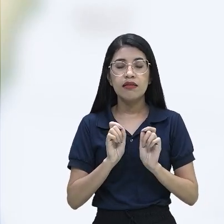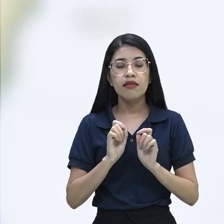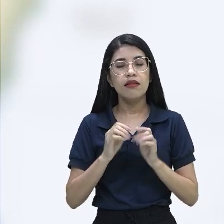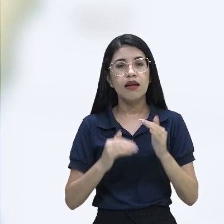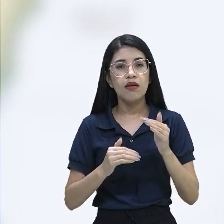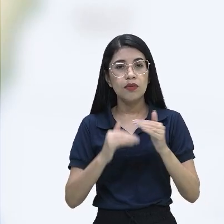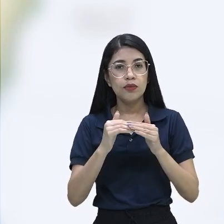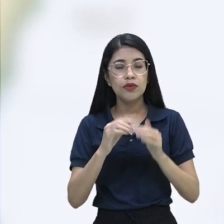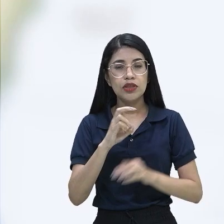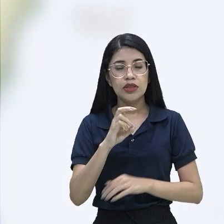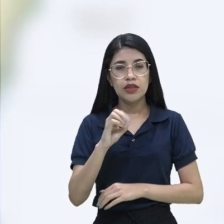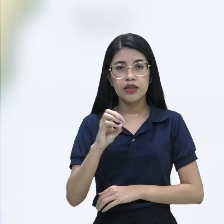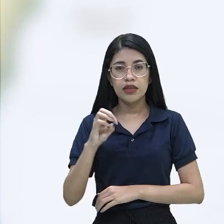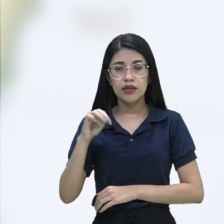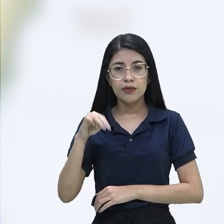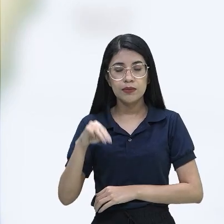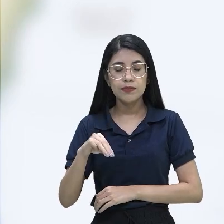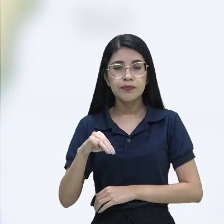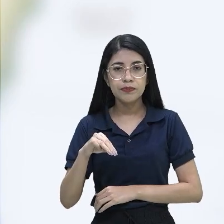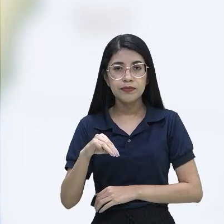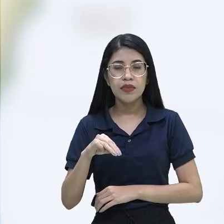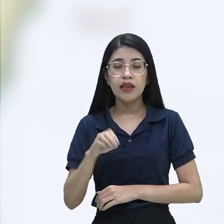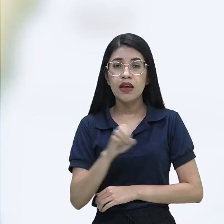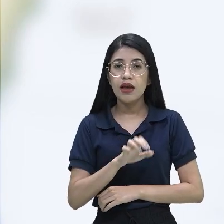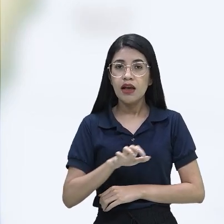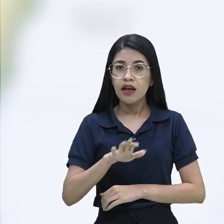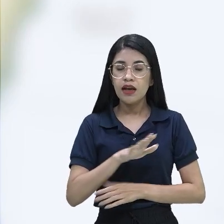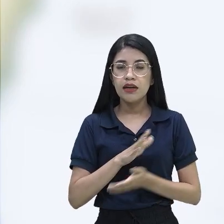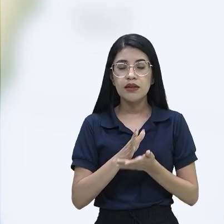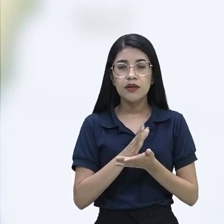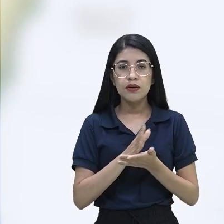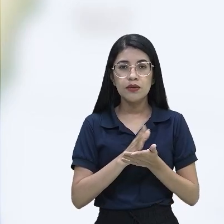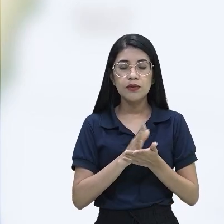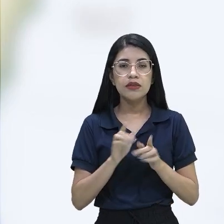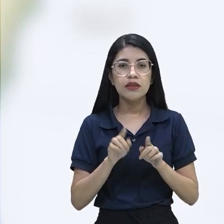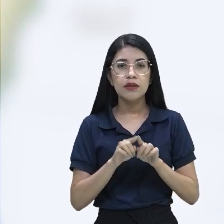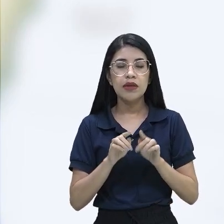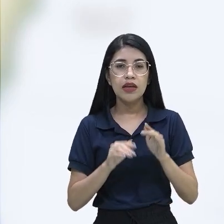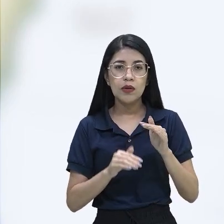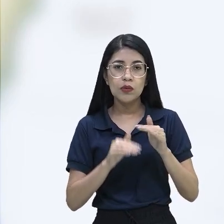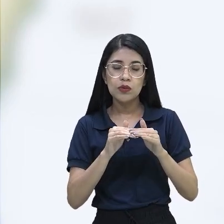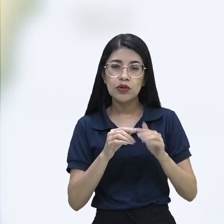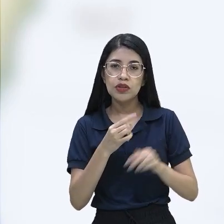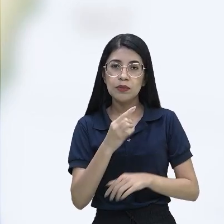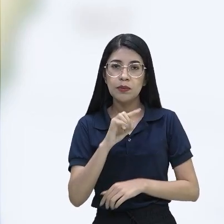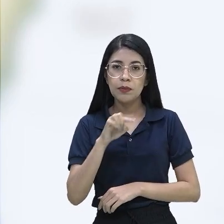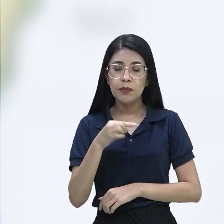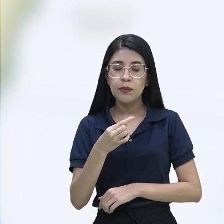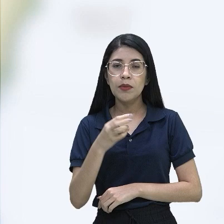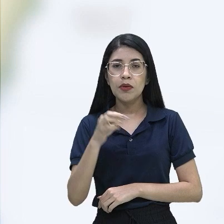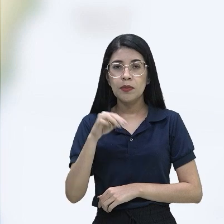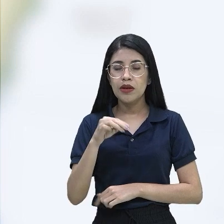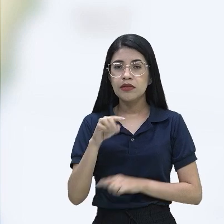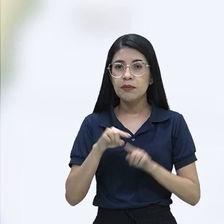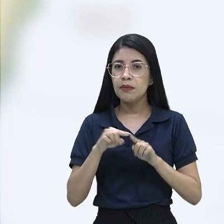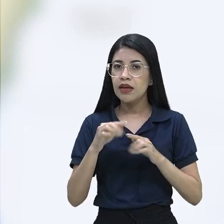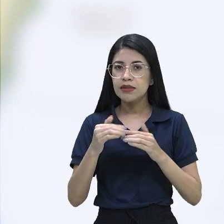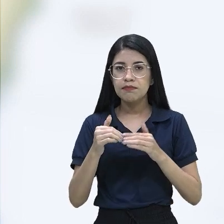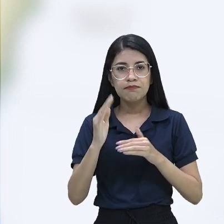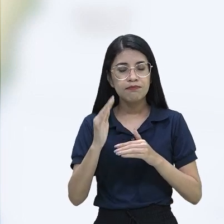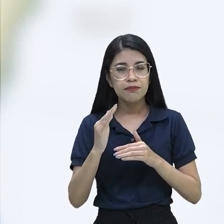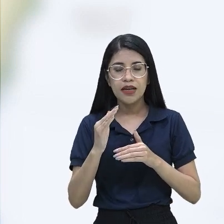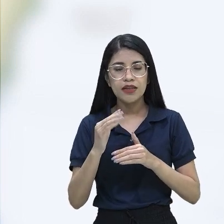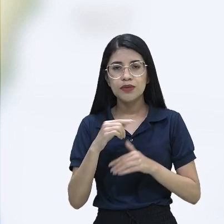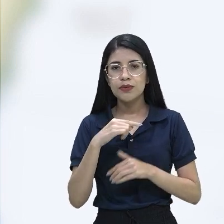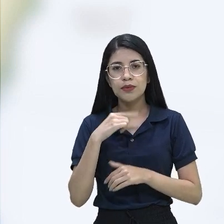né? Temos áreas aí que vai chegar até 1.000 metros aproximadamente, porém nenhuma ultrapassa muito aí